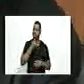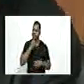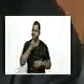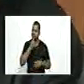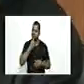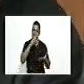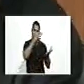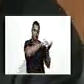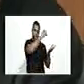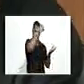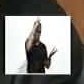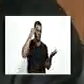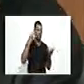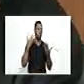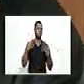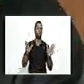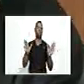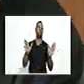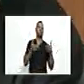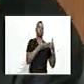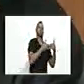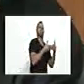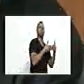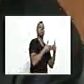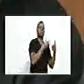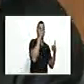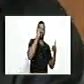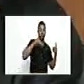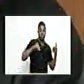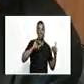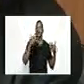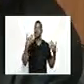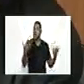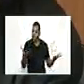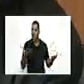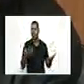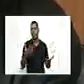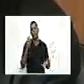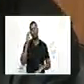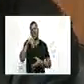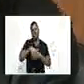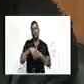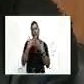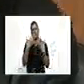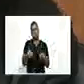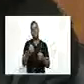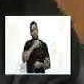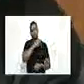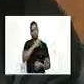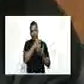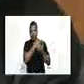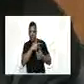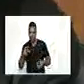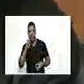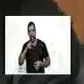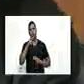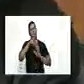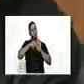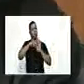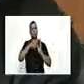Executivo ele não se fez presente tem o meu voto favorável senhor presidente realmente é um projeto